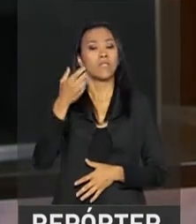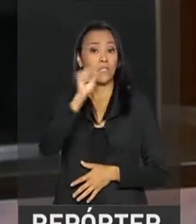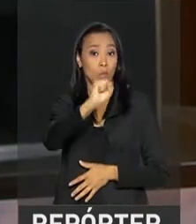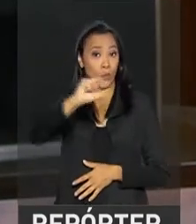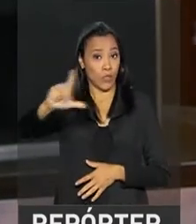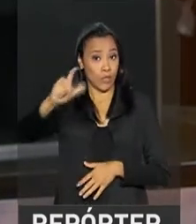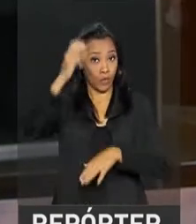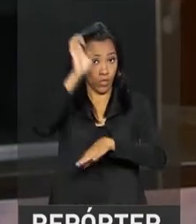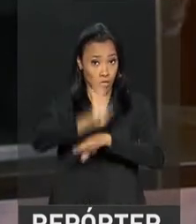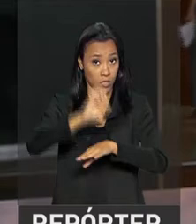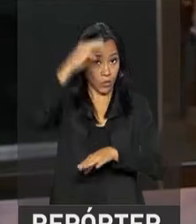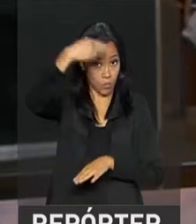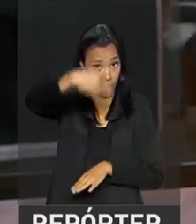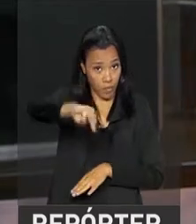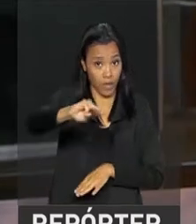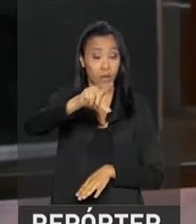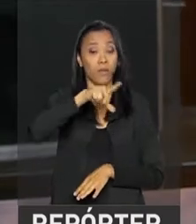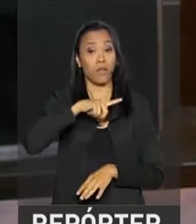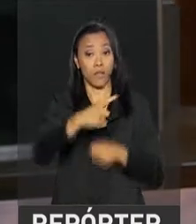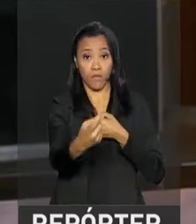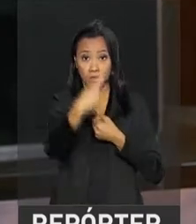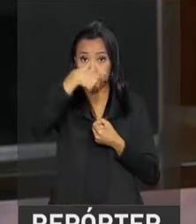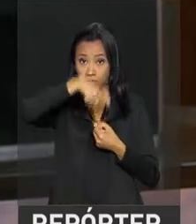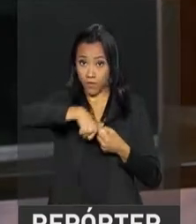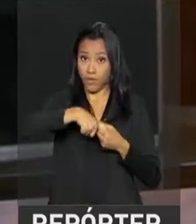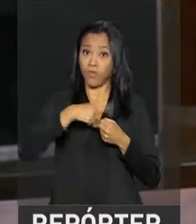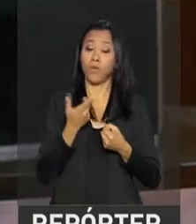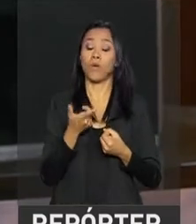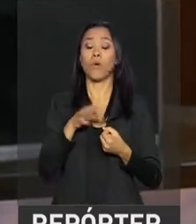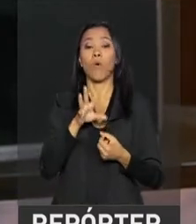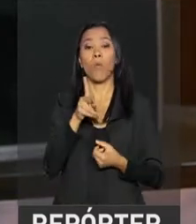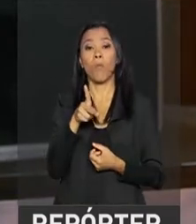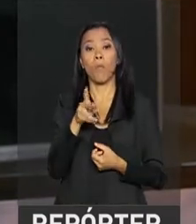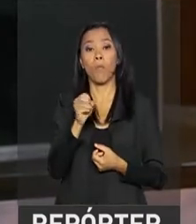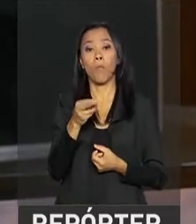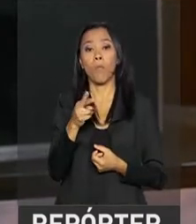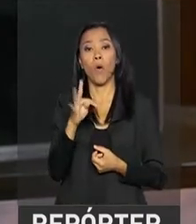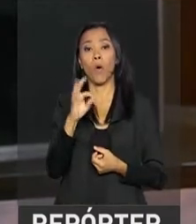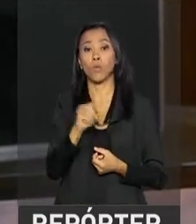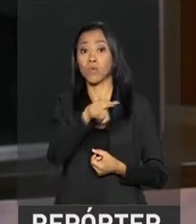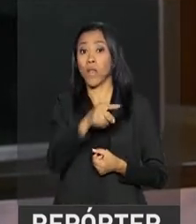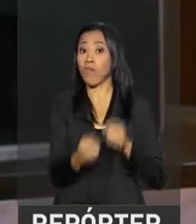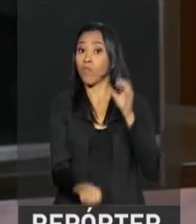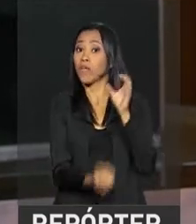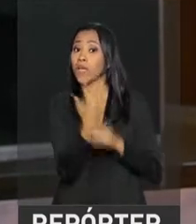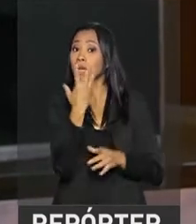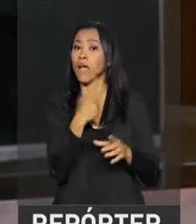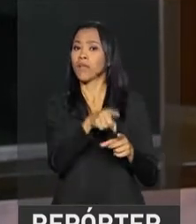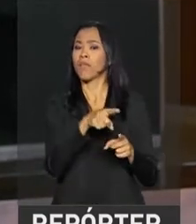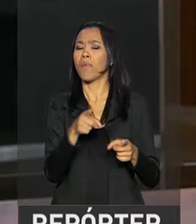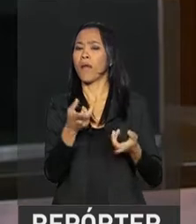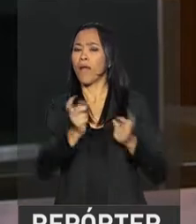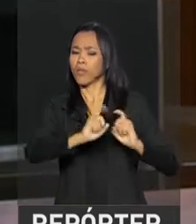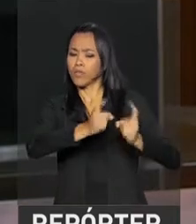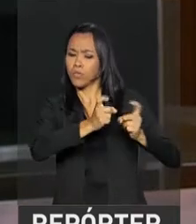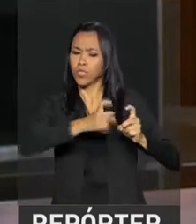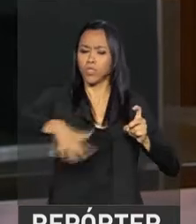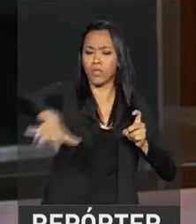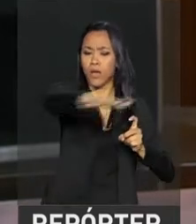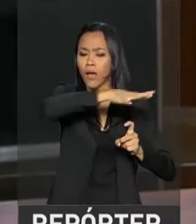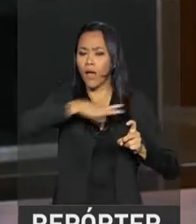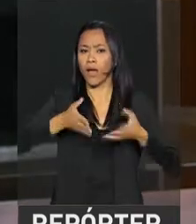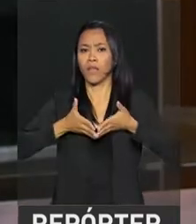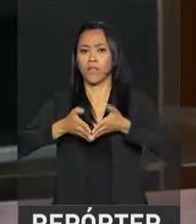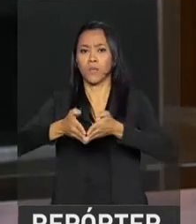portos e aviação civil a companhia foi criada para administrar as vias navegáveis portos e